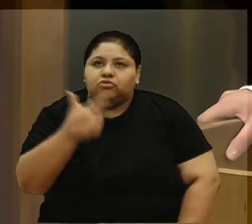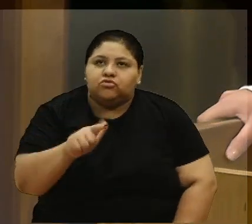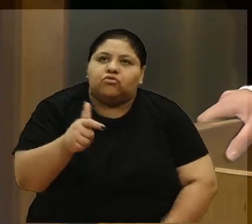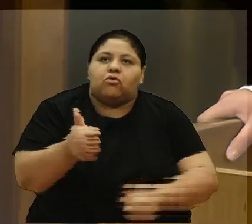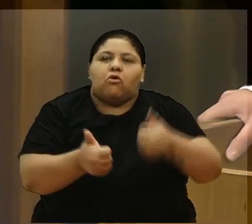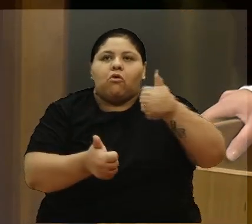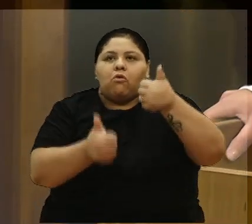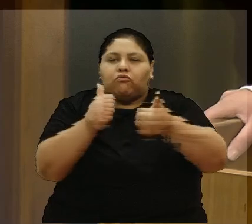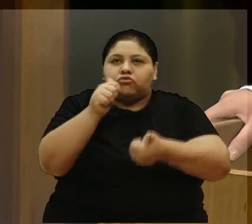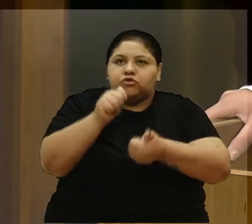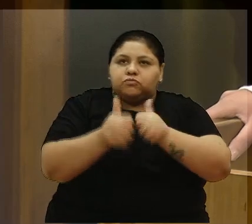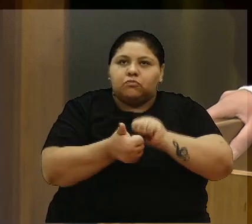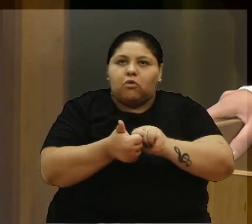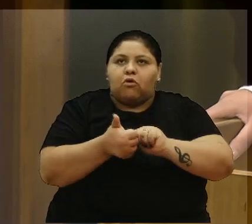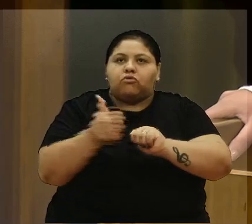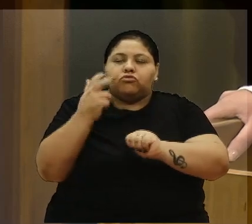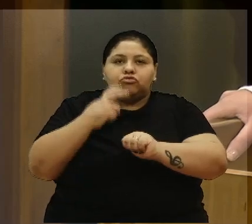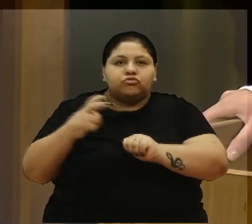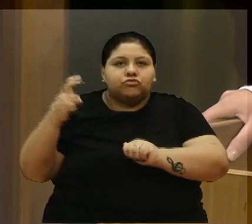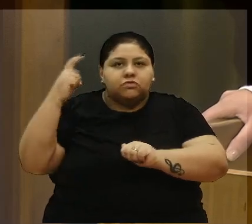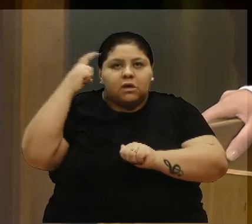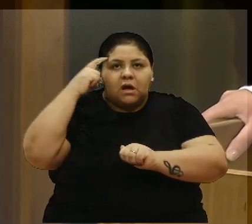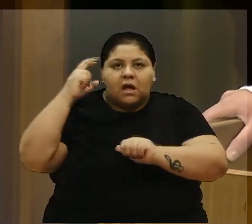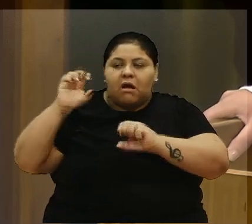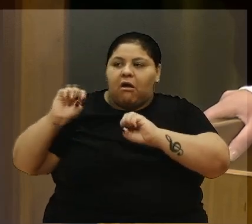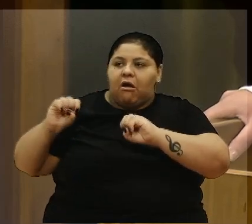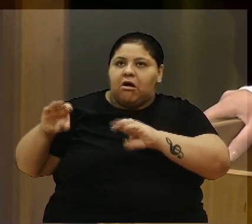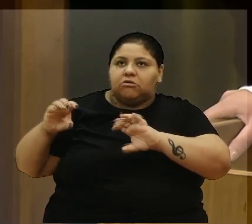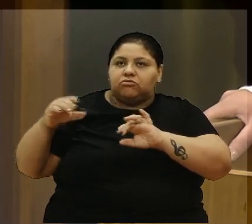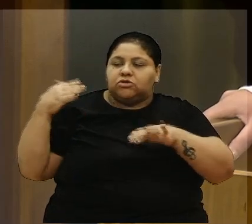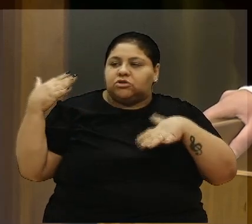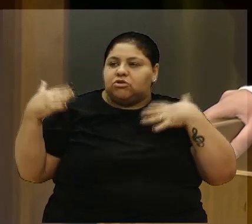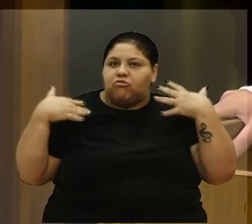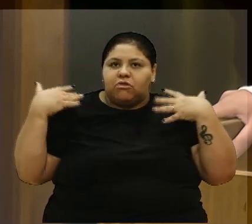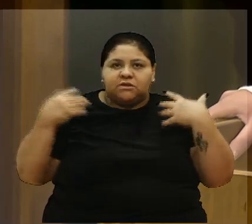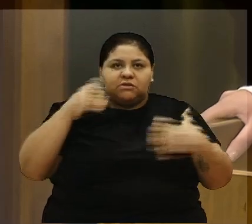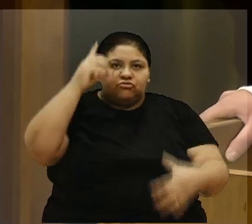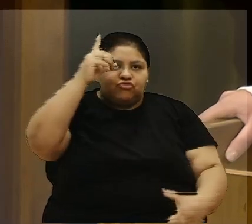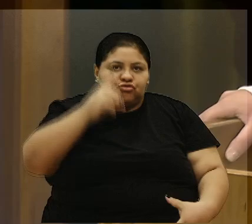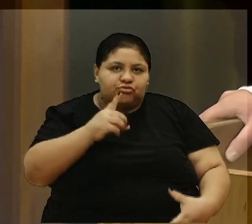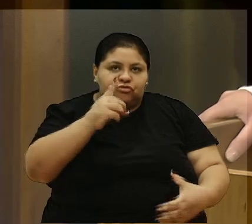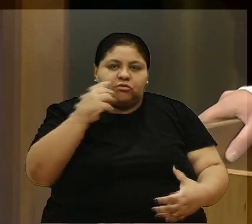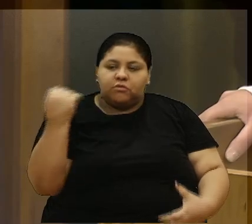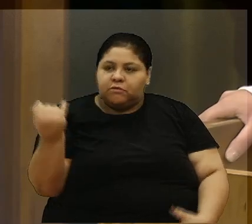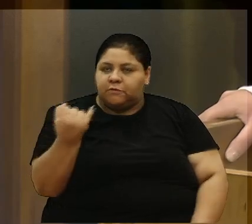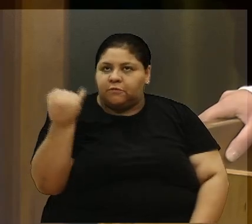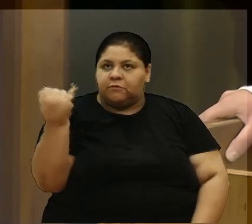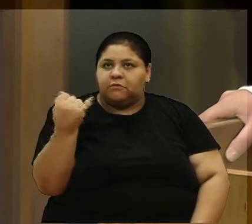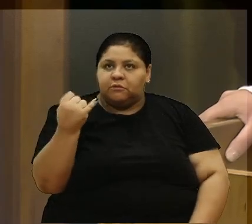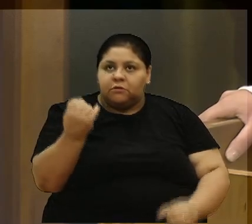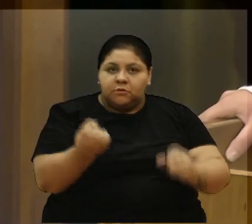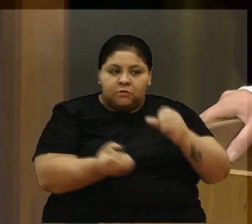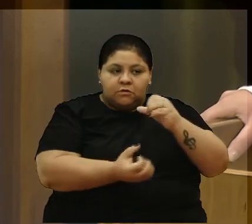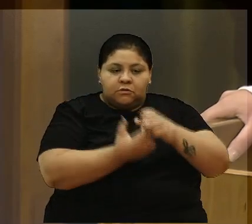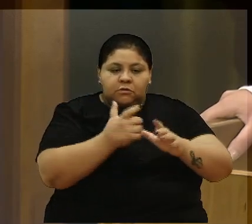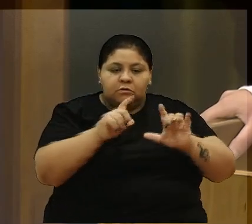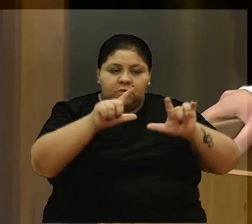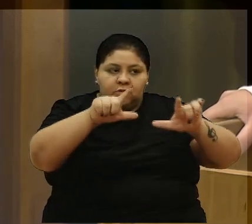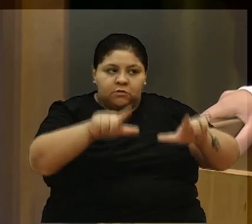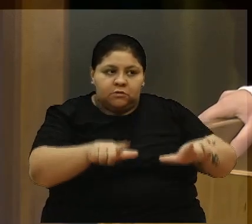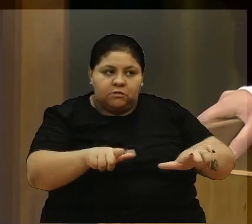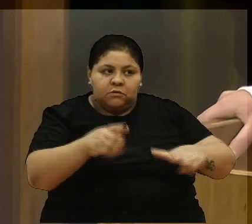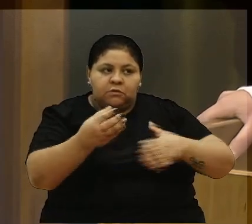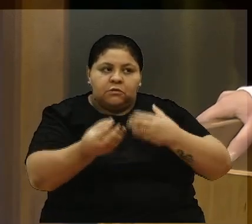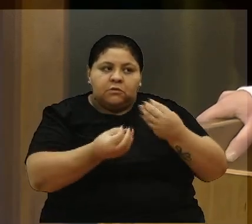a educação são direitos fundamentais. E a construção de um espaço, como um espaço que iria